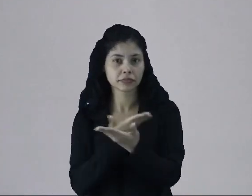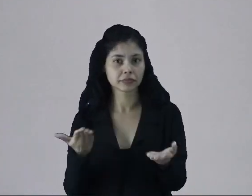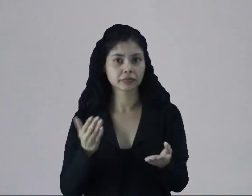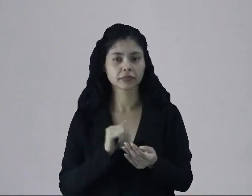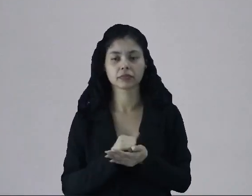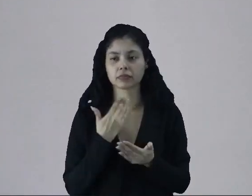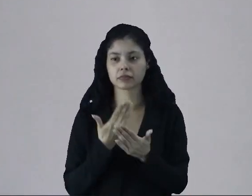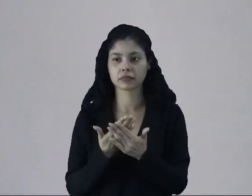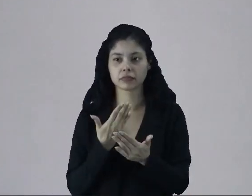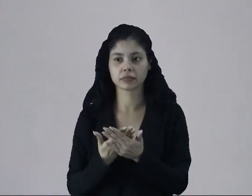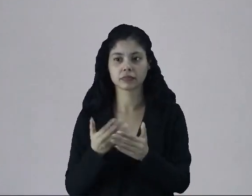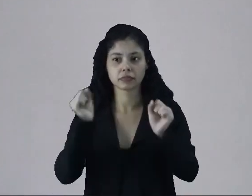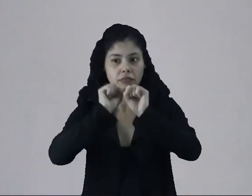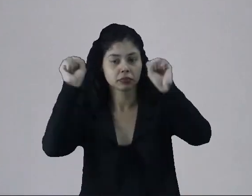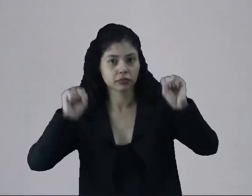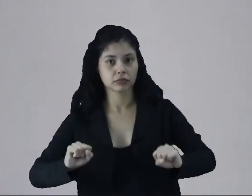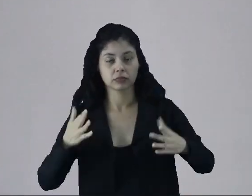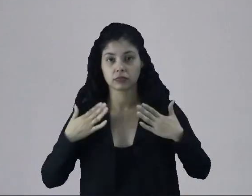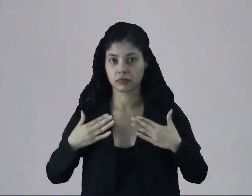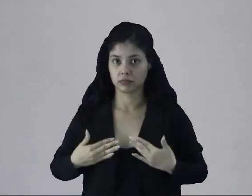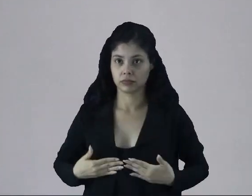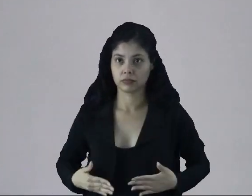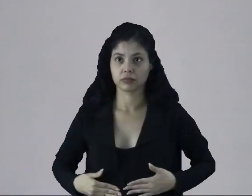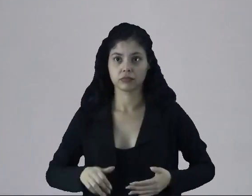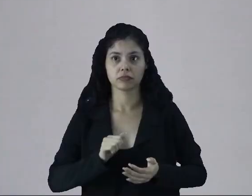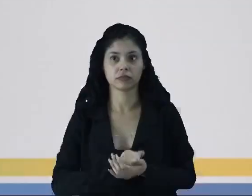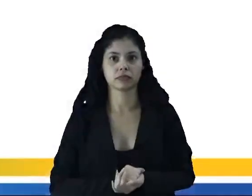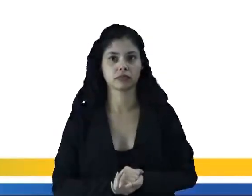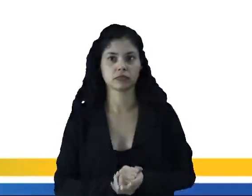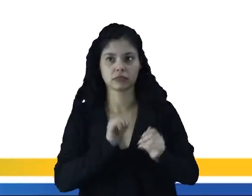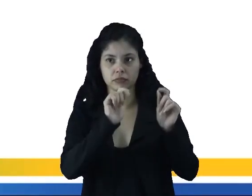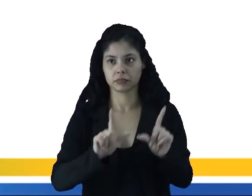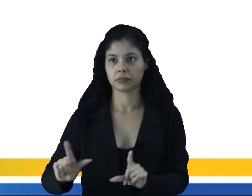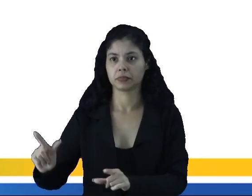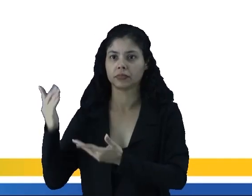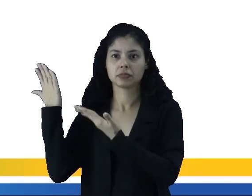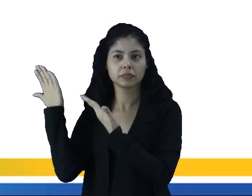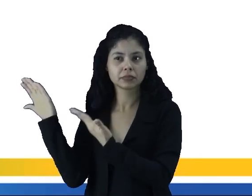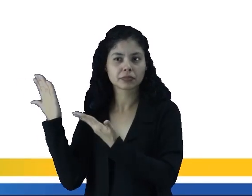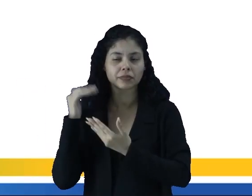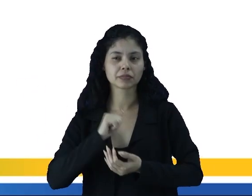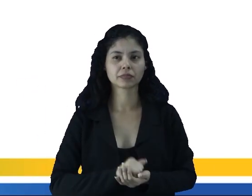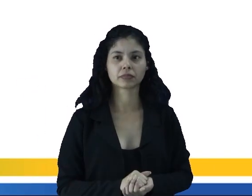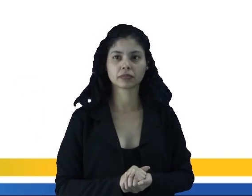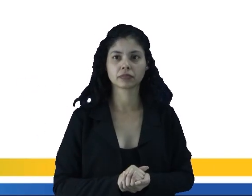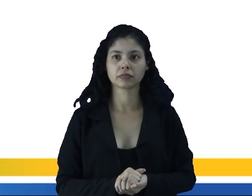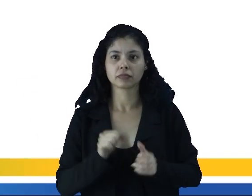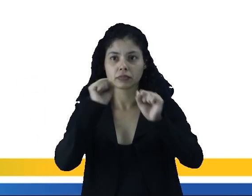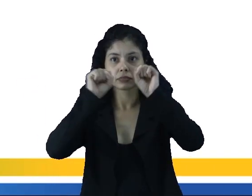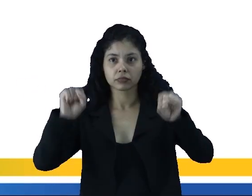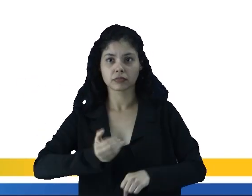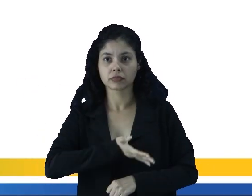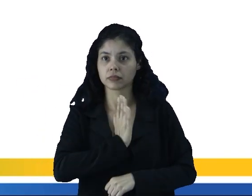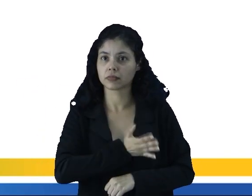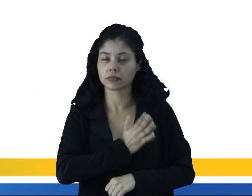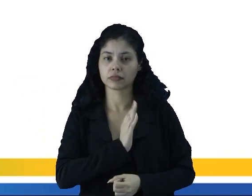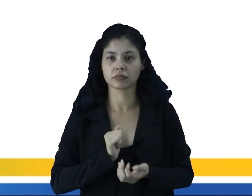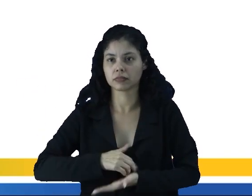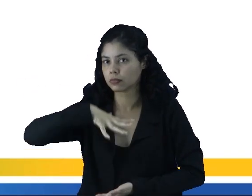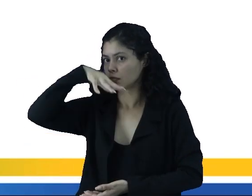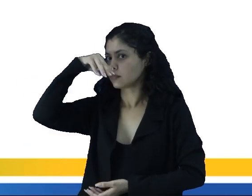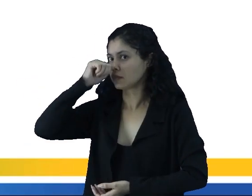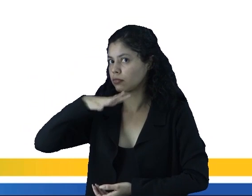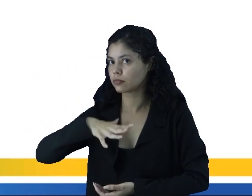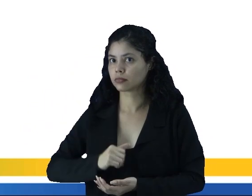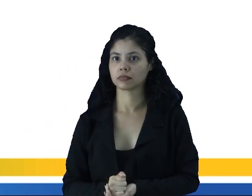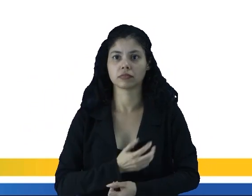os estudos do sistema do corpo humano. Então eu vou colocar aí no quadro para vocês, a gente vai ter o sistema cardiovascular,